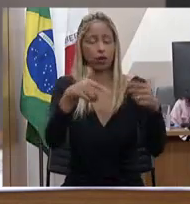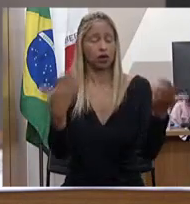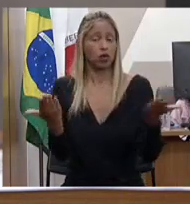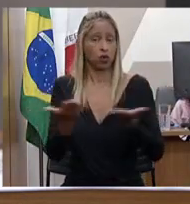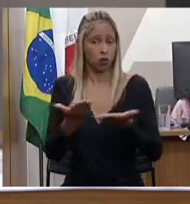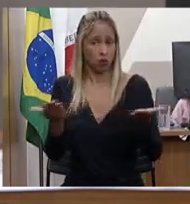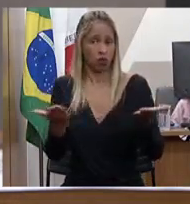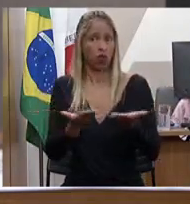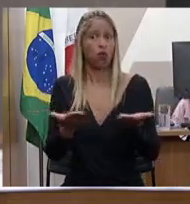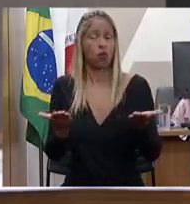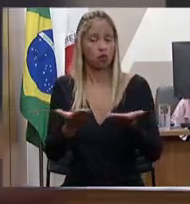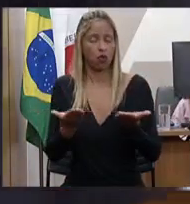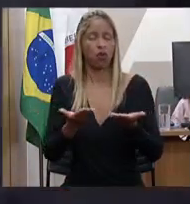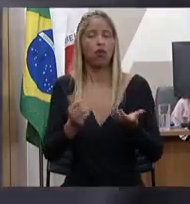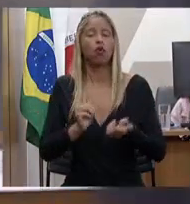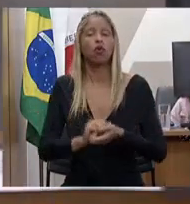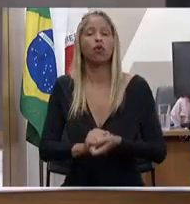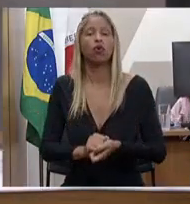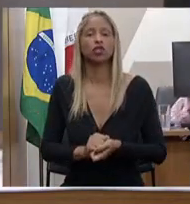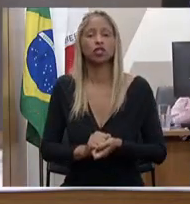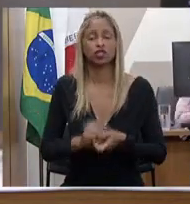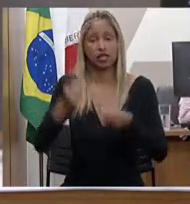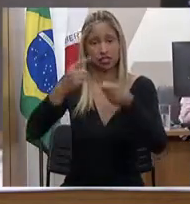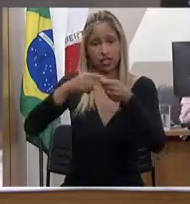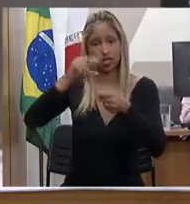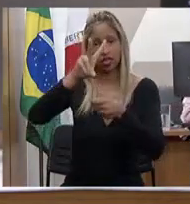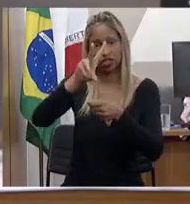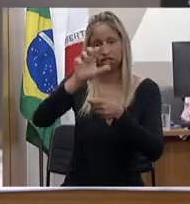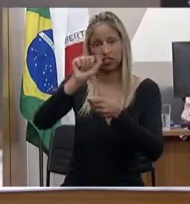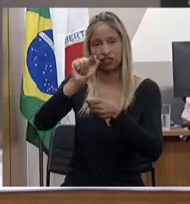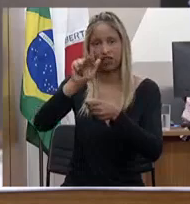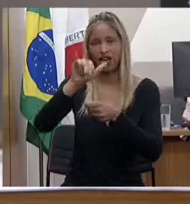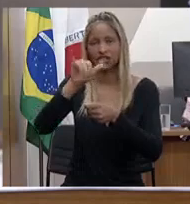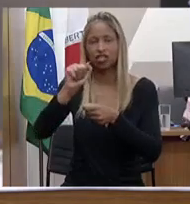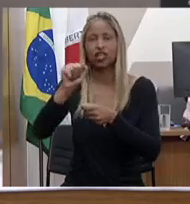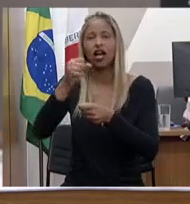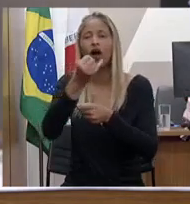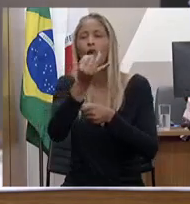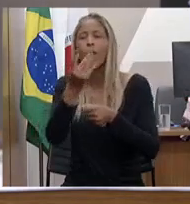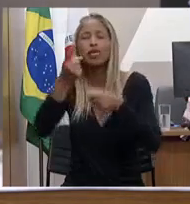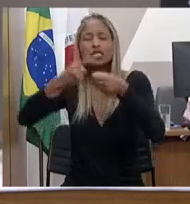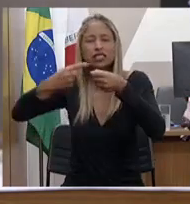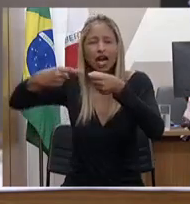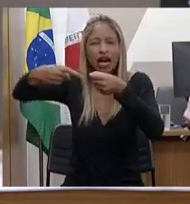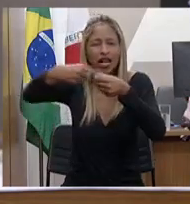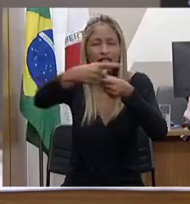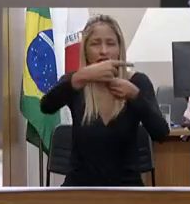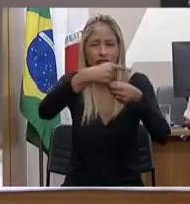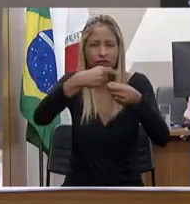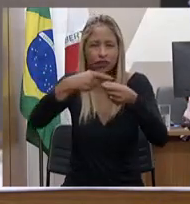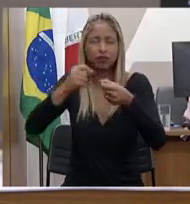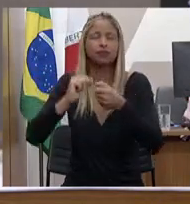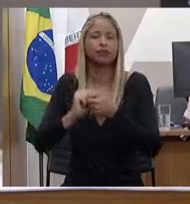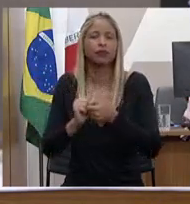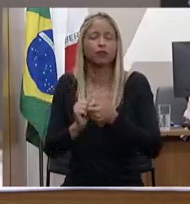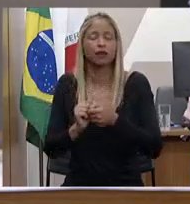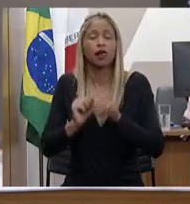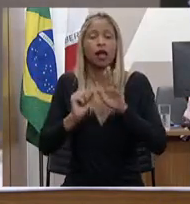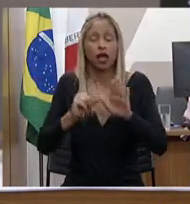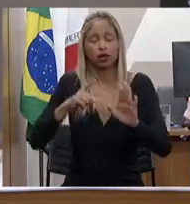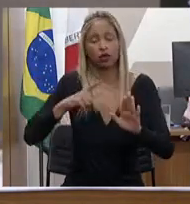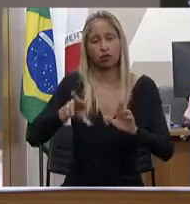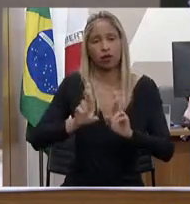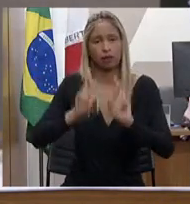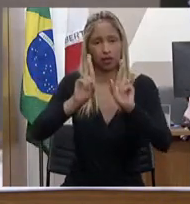atualmente na circunscrição de Varginha né abrange ali cerca de 103 municípios estou aqui